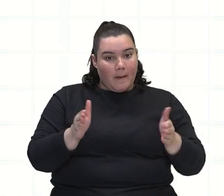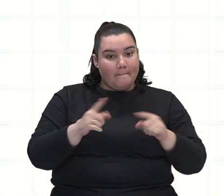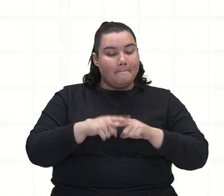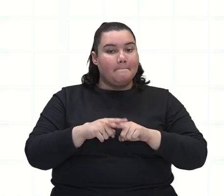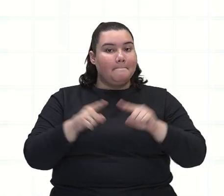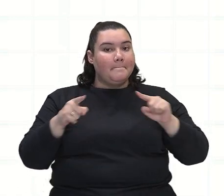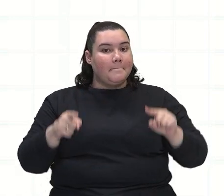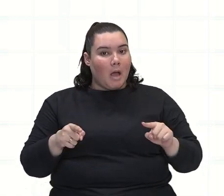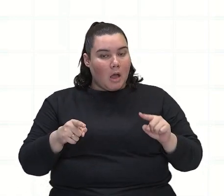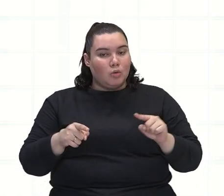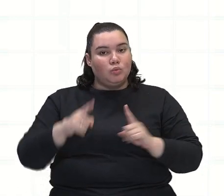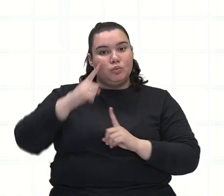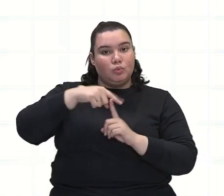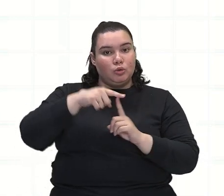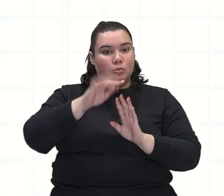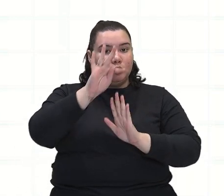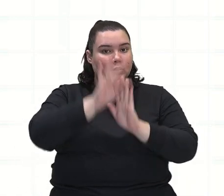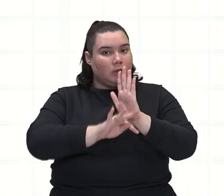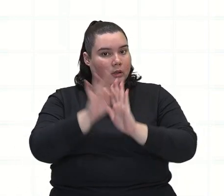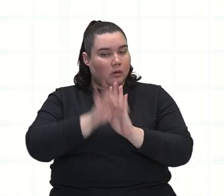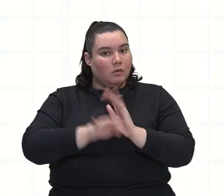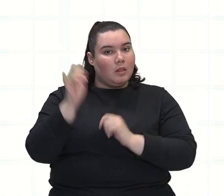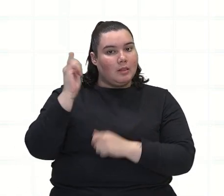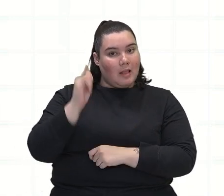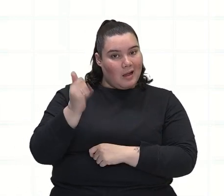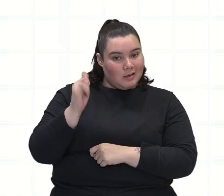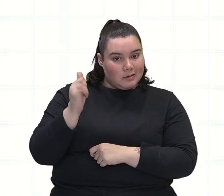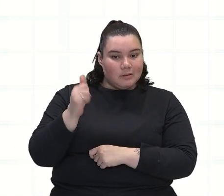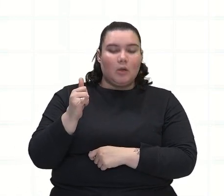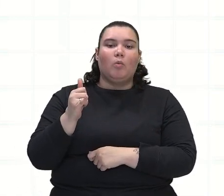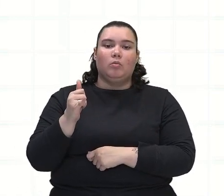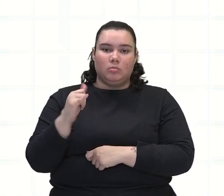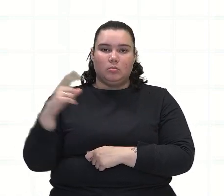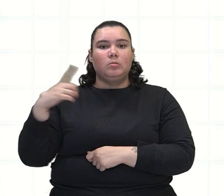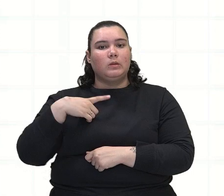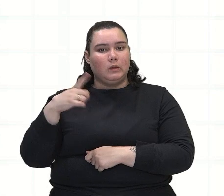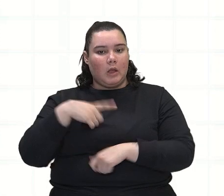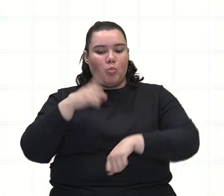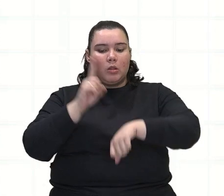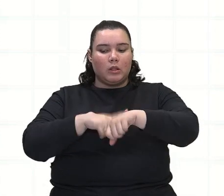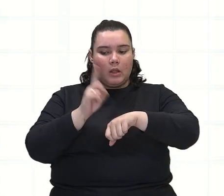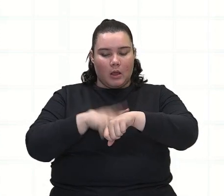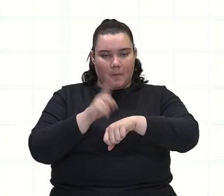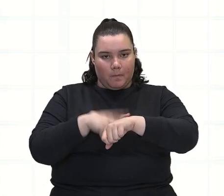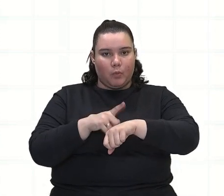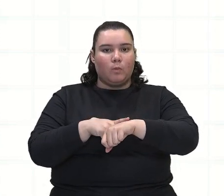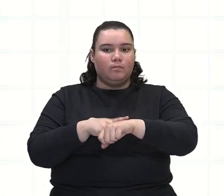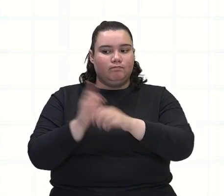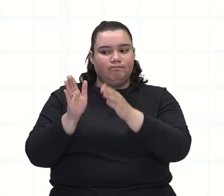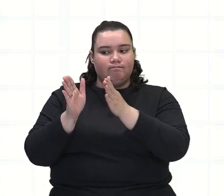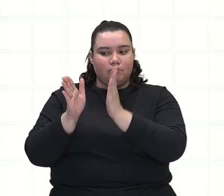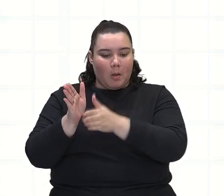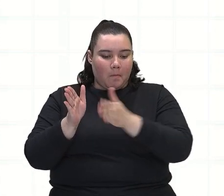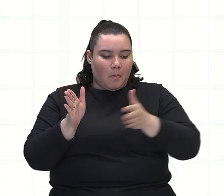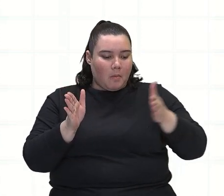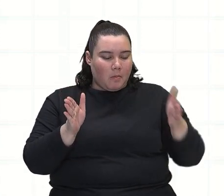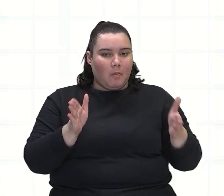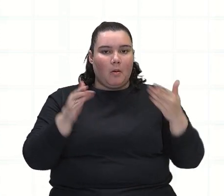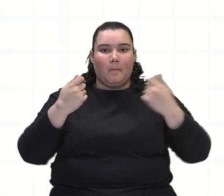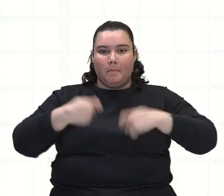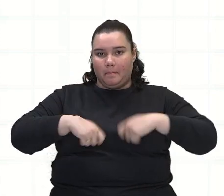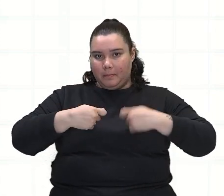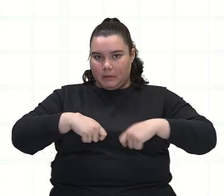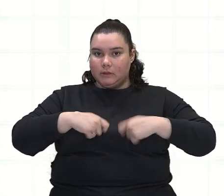na narração, na tipologia textual narração, eu tenho sim que ordenar com